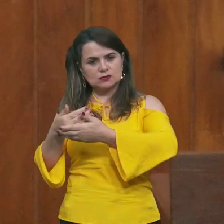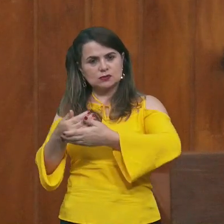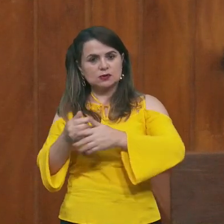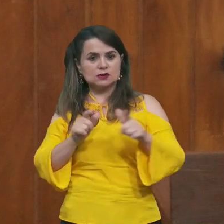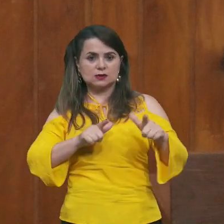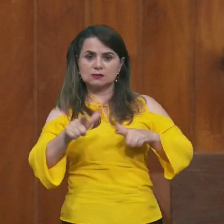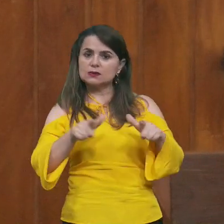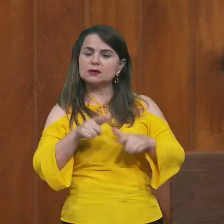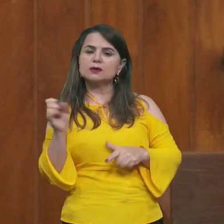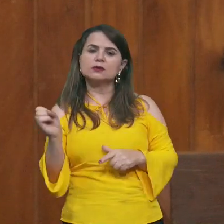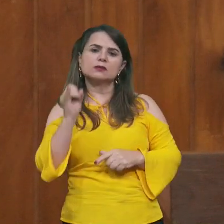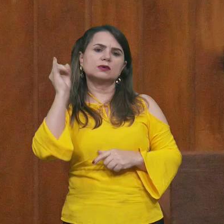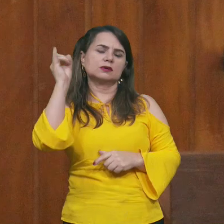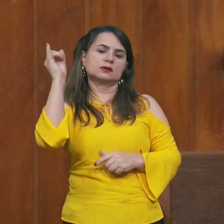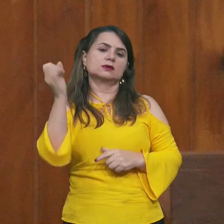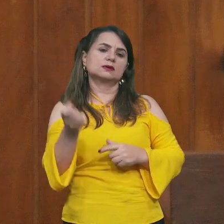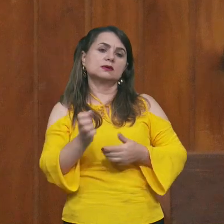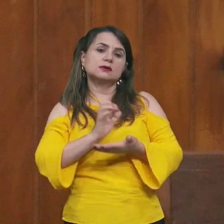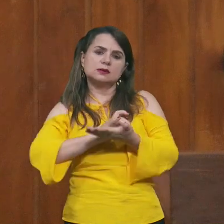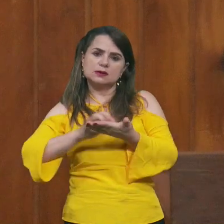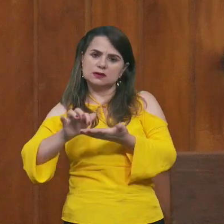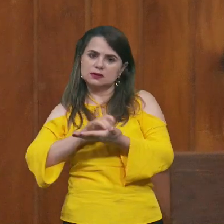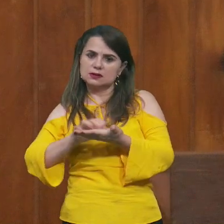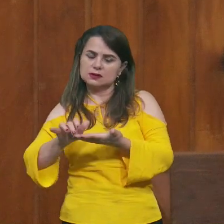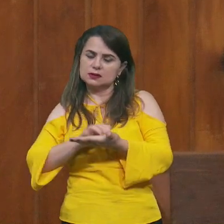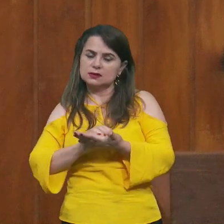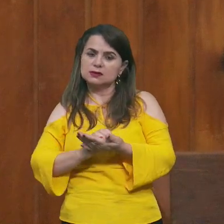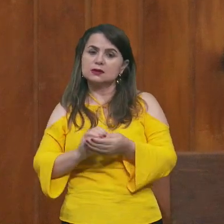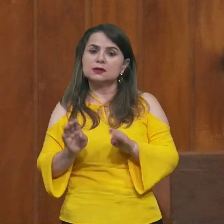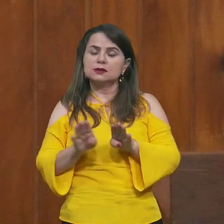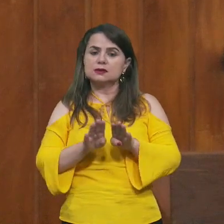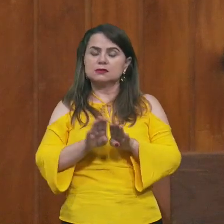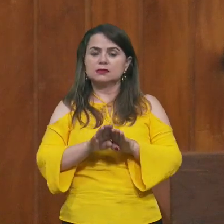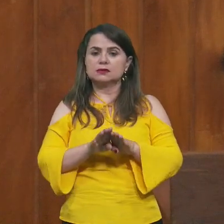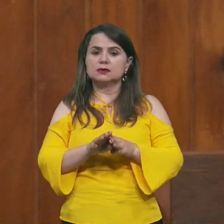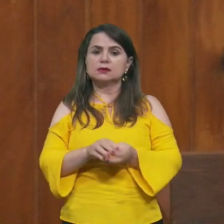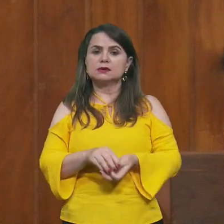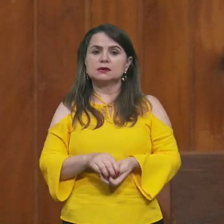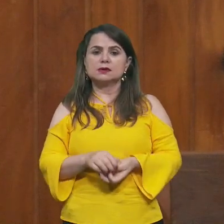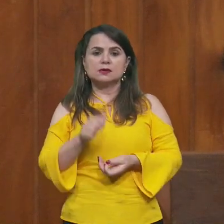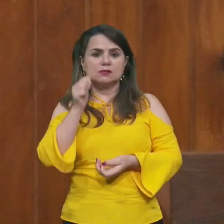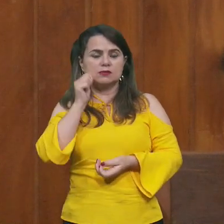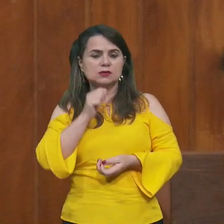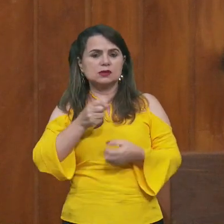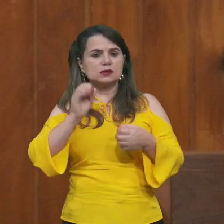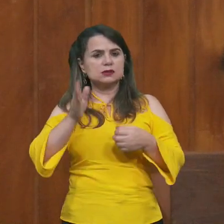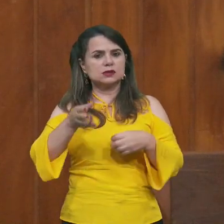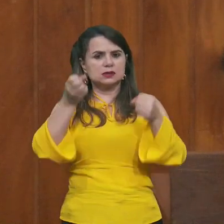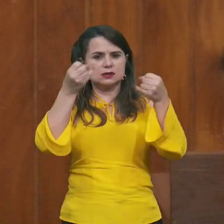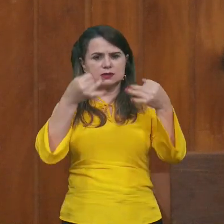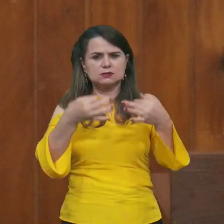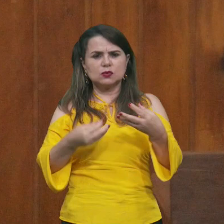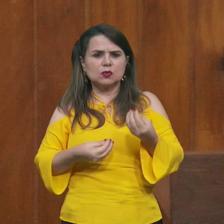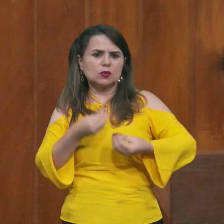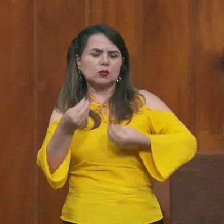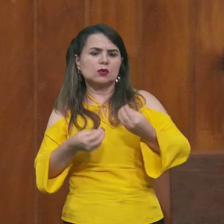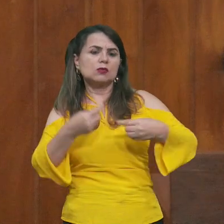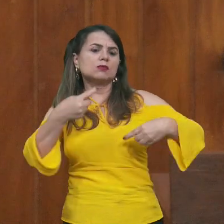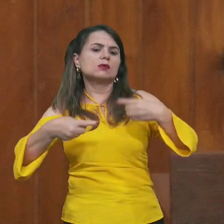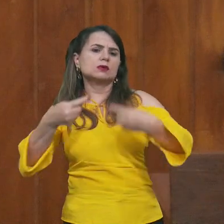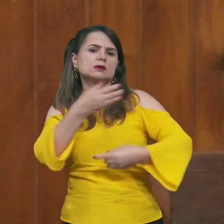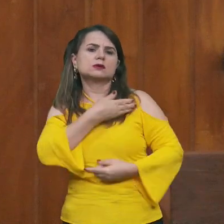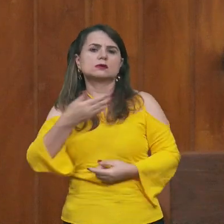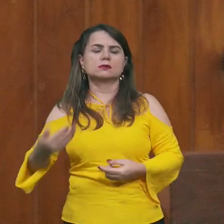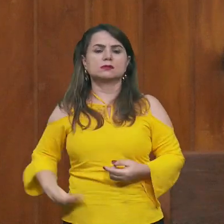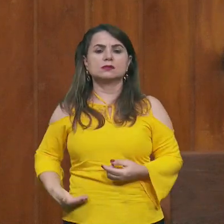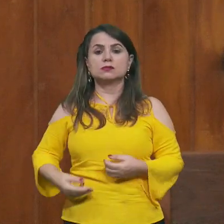importante nessa secretaria. E Vossa Senhoria já mencionou todas as políticas públicas importantíssimas para o